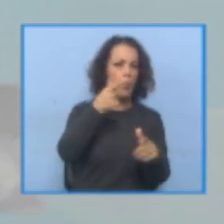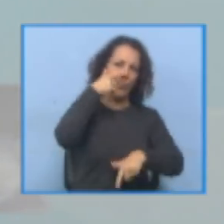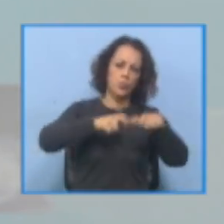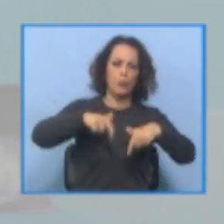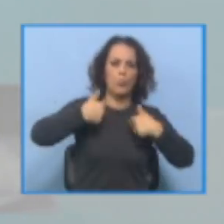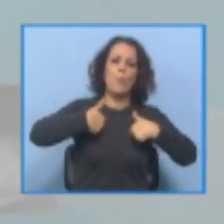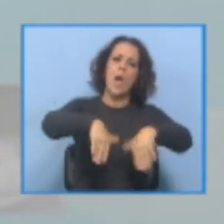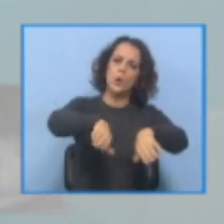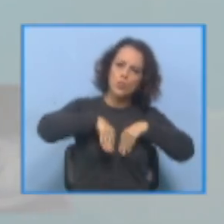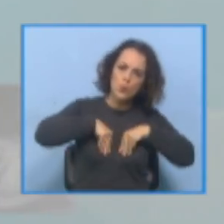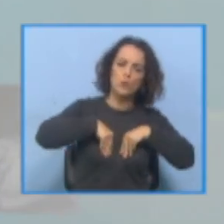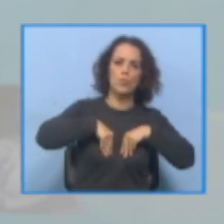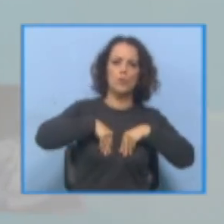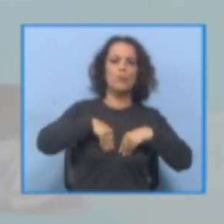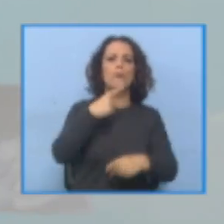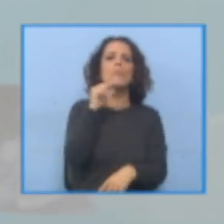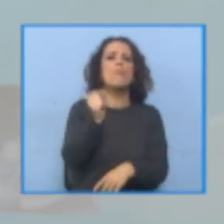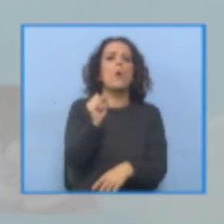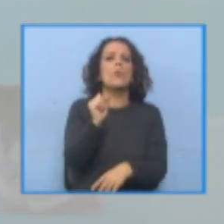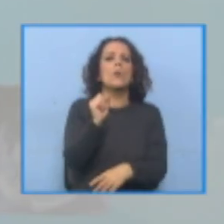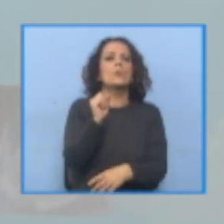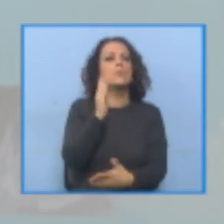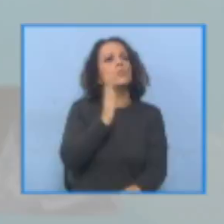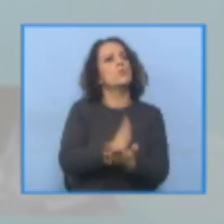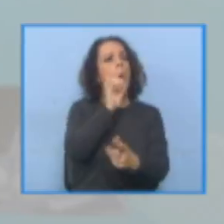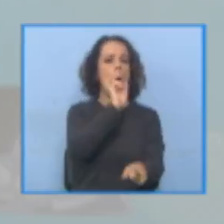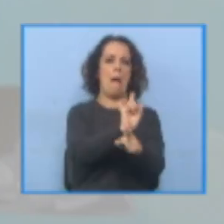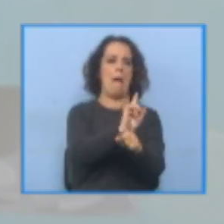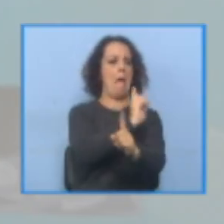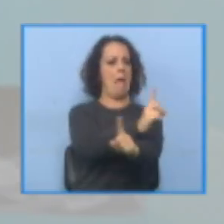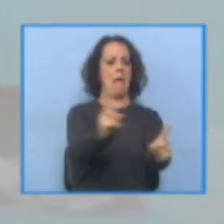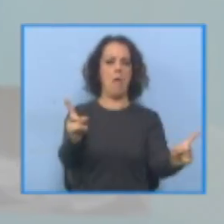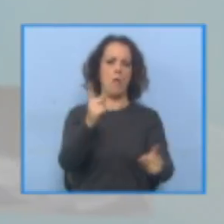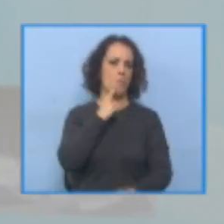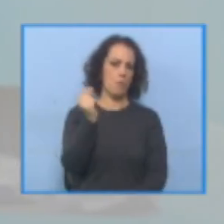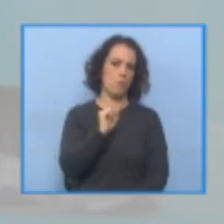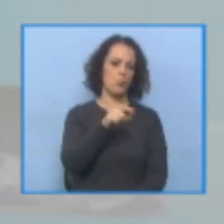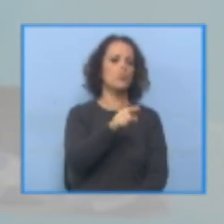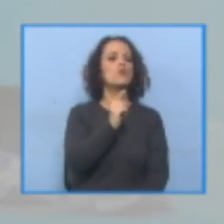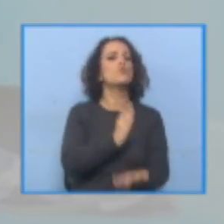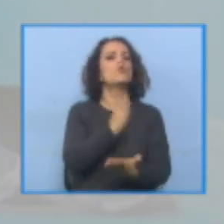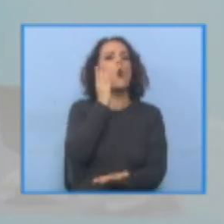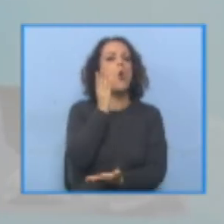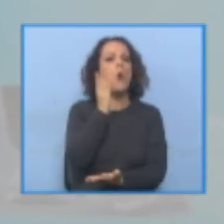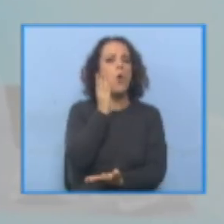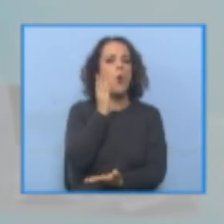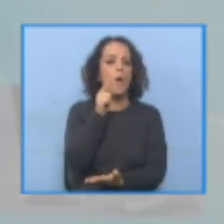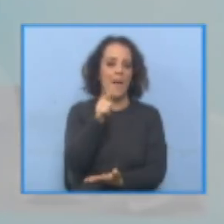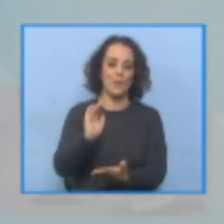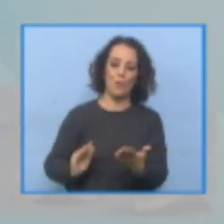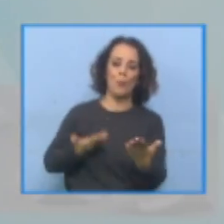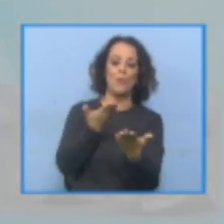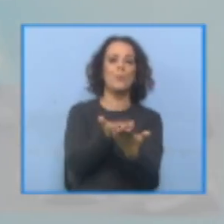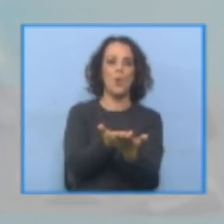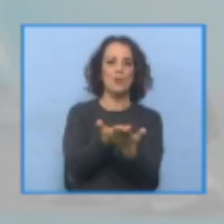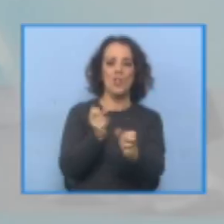elas próprias que não podem ficar sempre na mesma, não é? Exatamente. Portanto, isto não é apenas, digo eu, esta proposta do Inovar